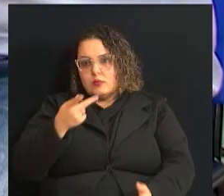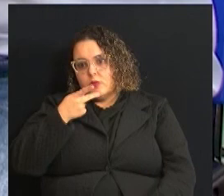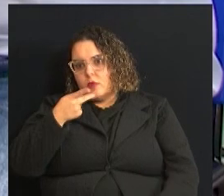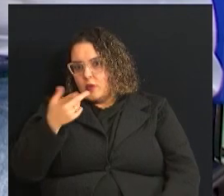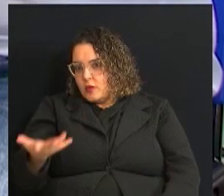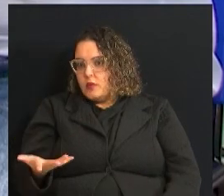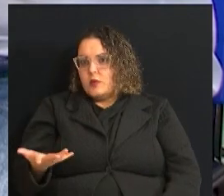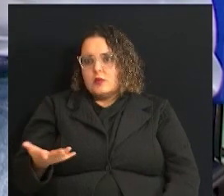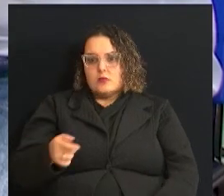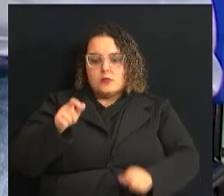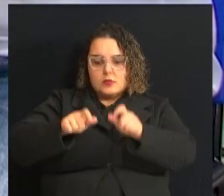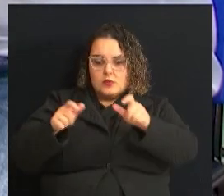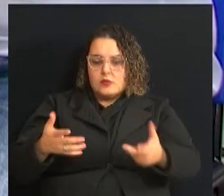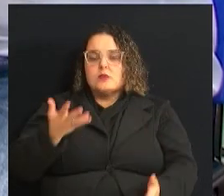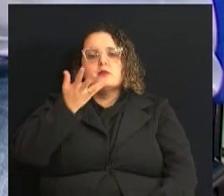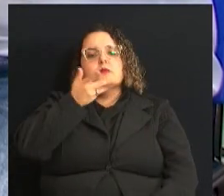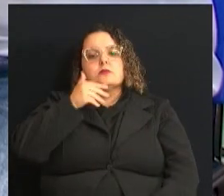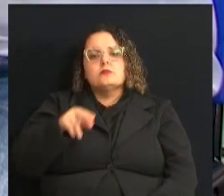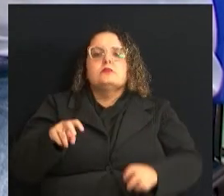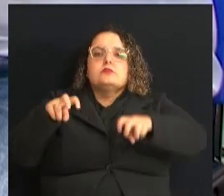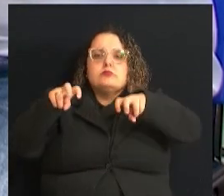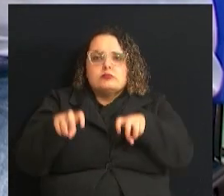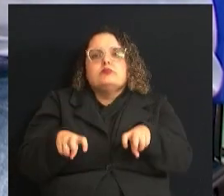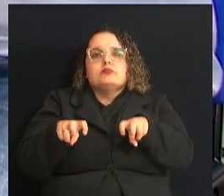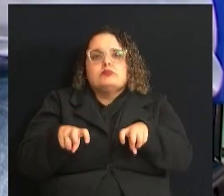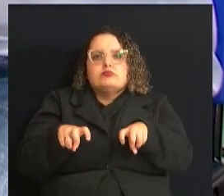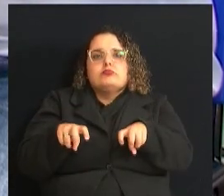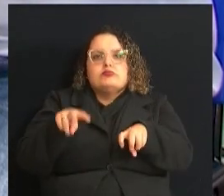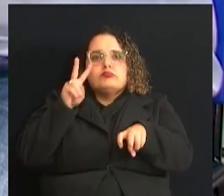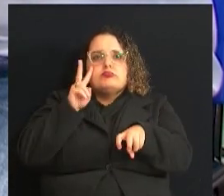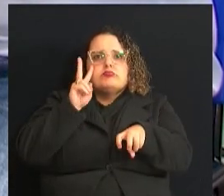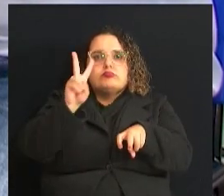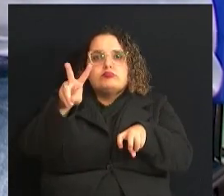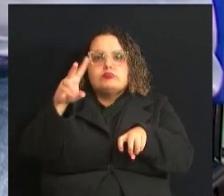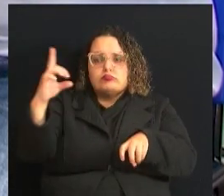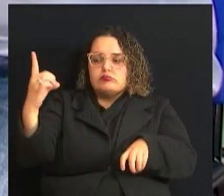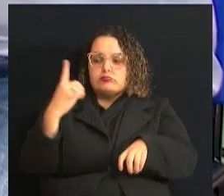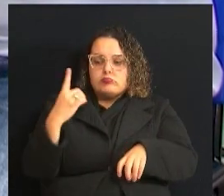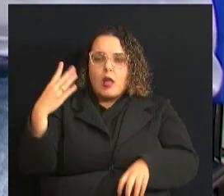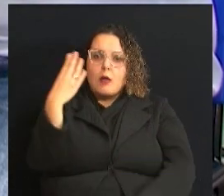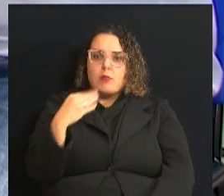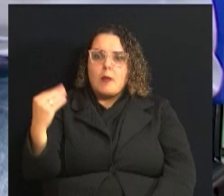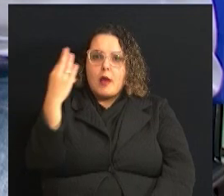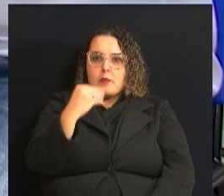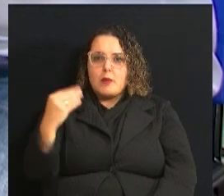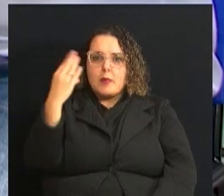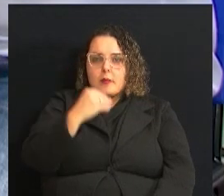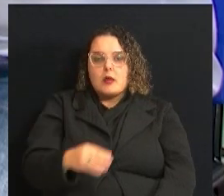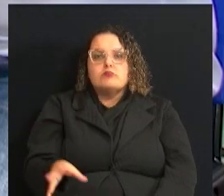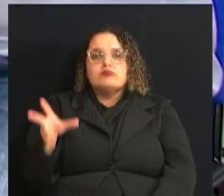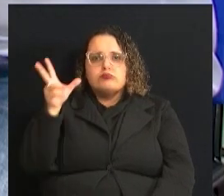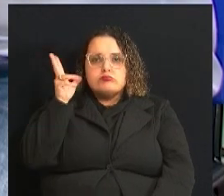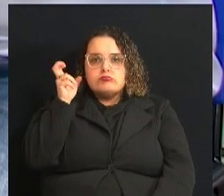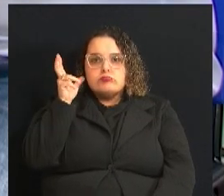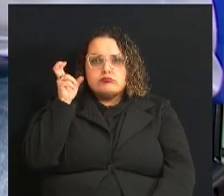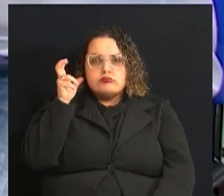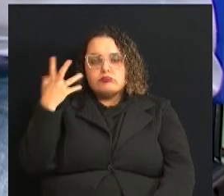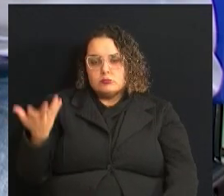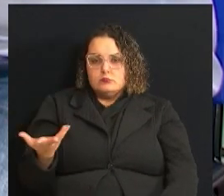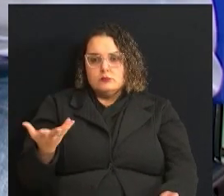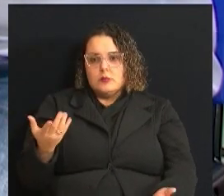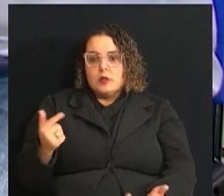as crianças ficam sentadas, muitas vezes, né, não têm experiências, possibilidades, enfim, de